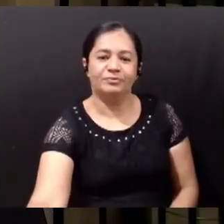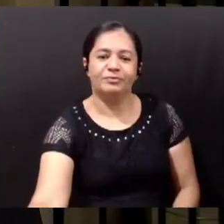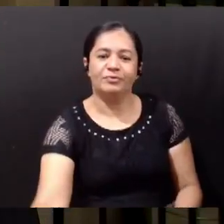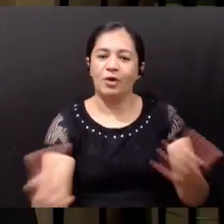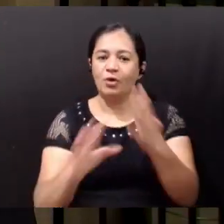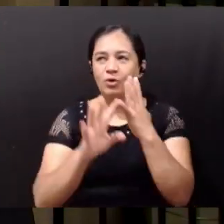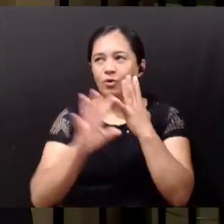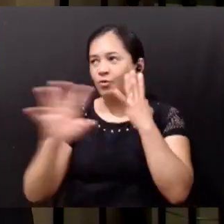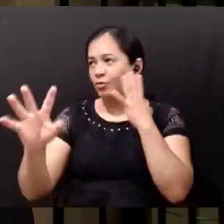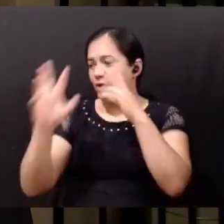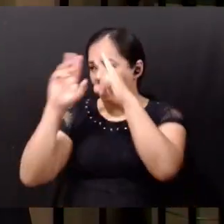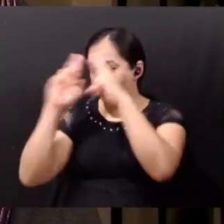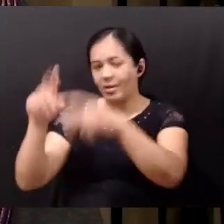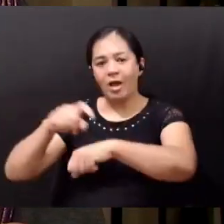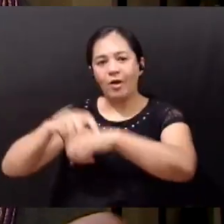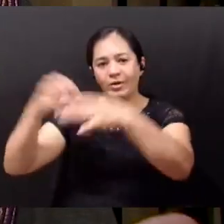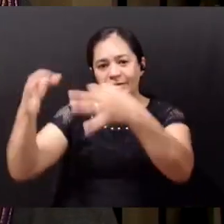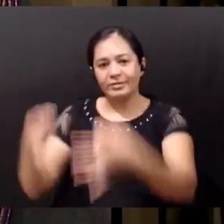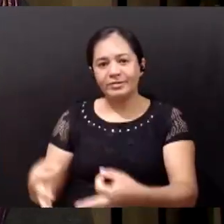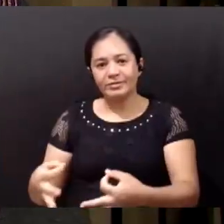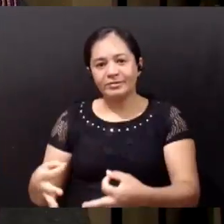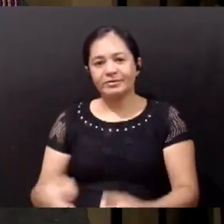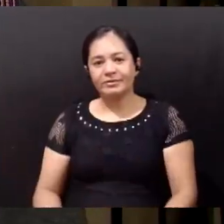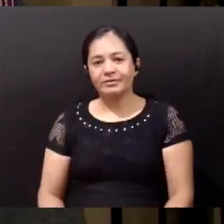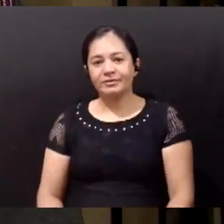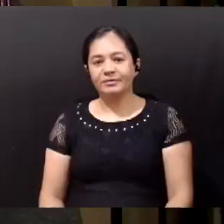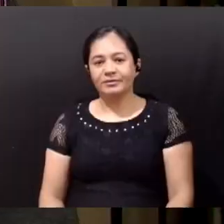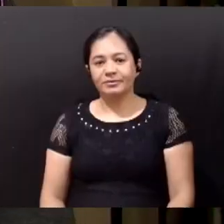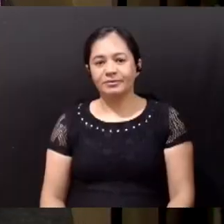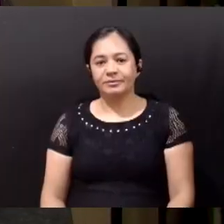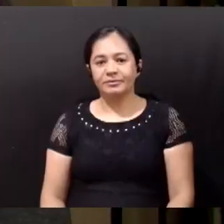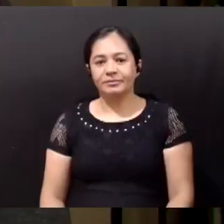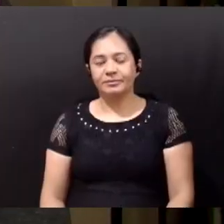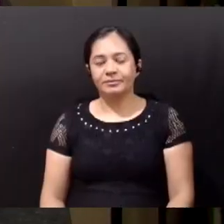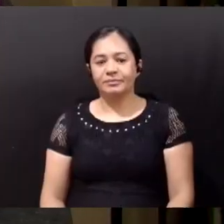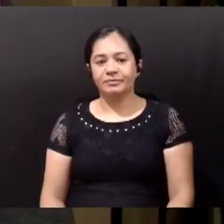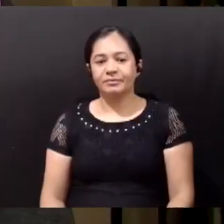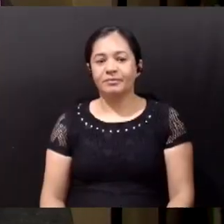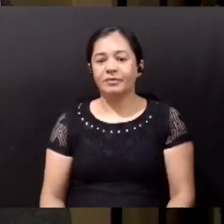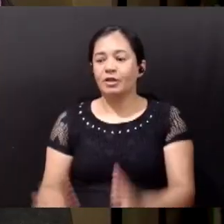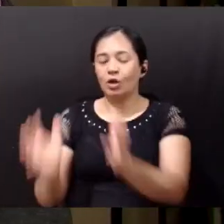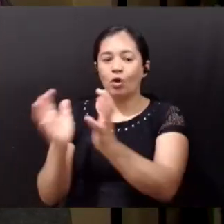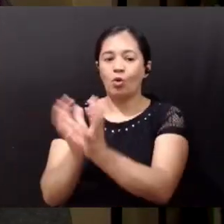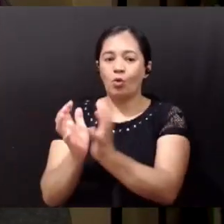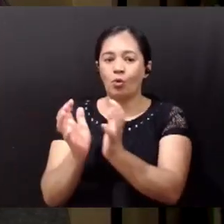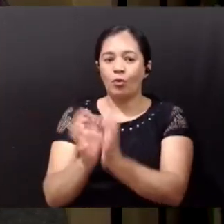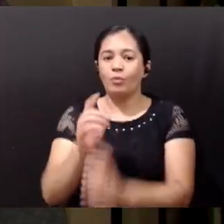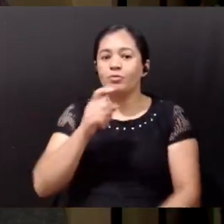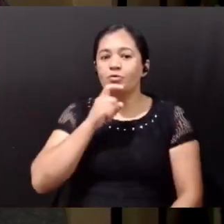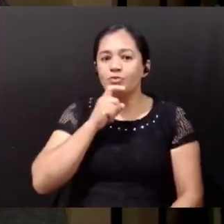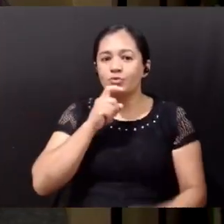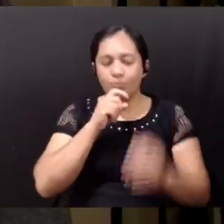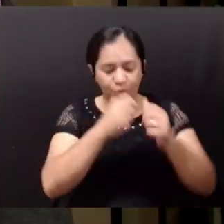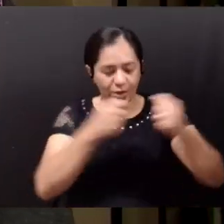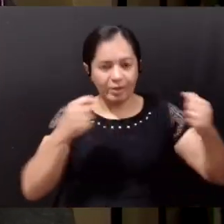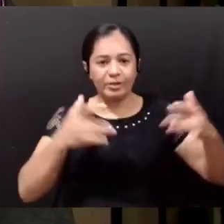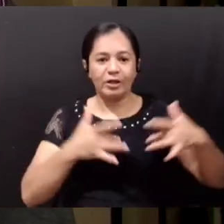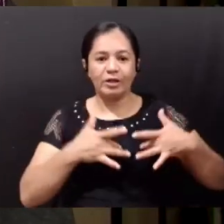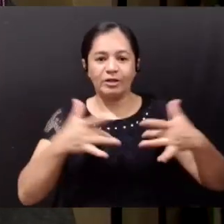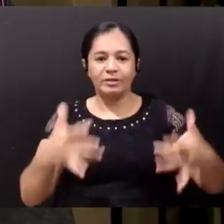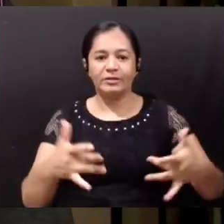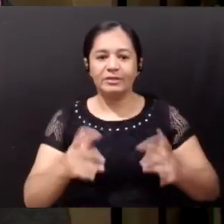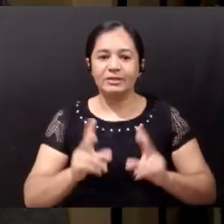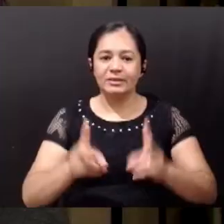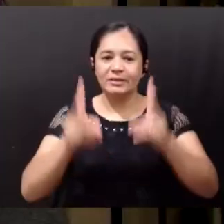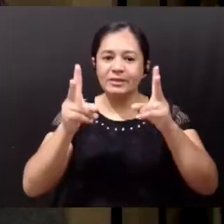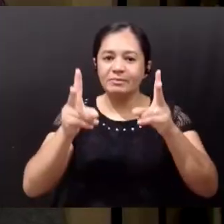certo de vir na geladeira e pegar. A equipe da Geladeira Solidária traz sempre